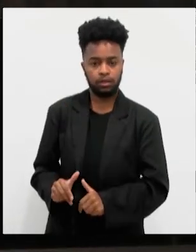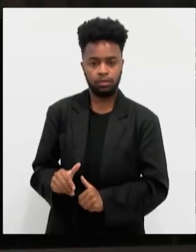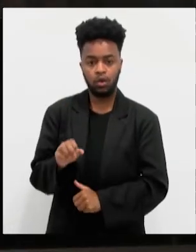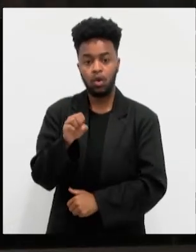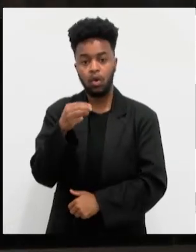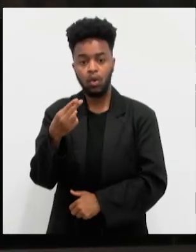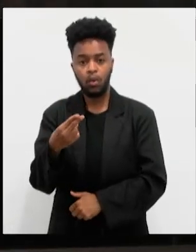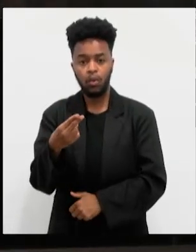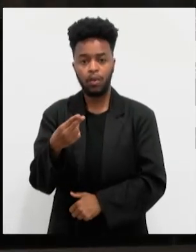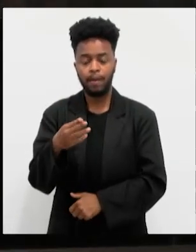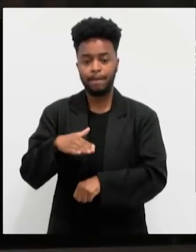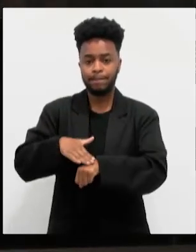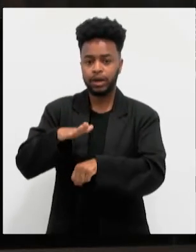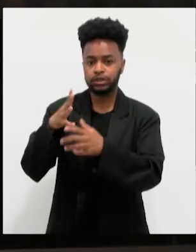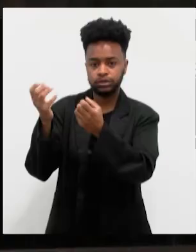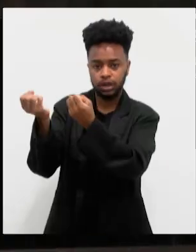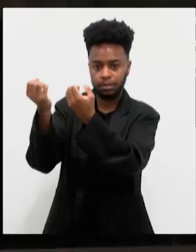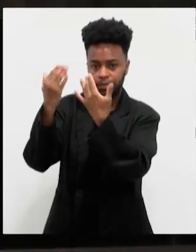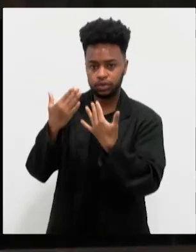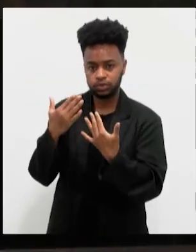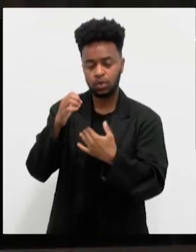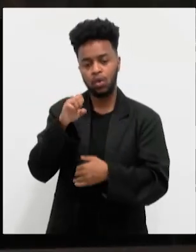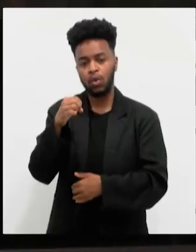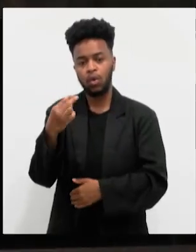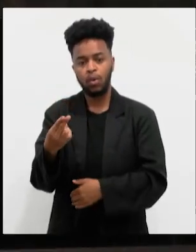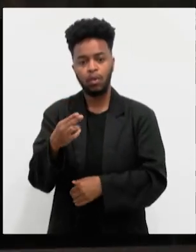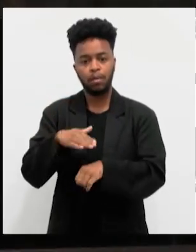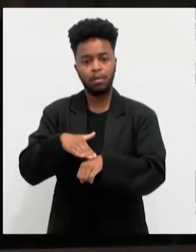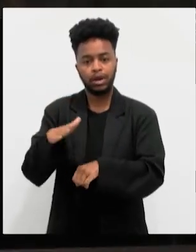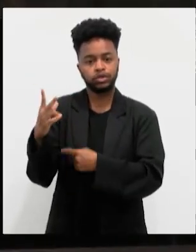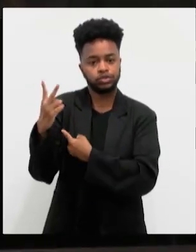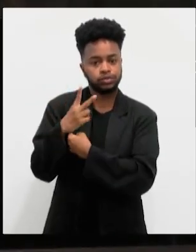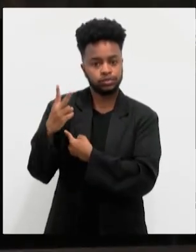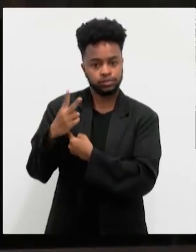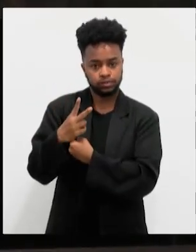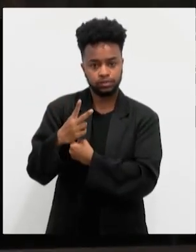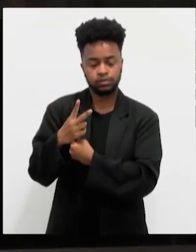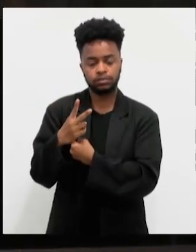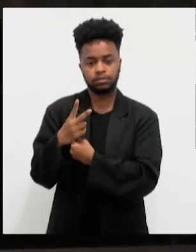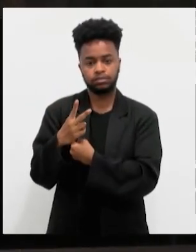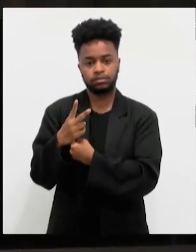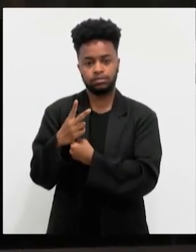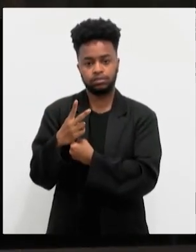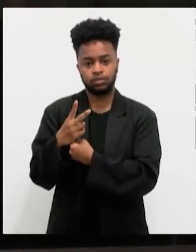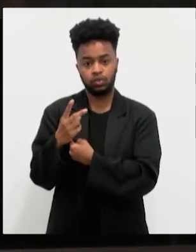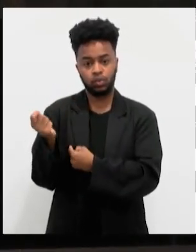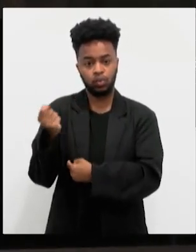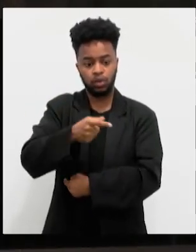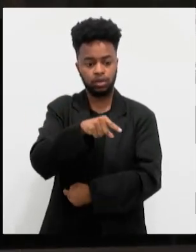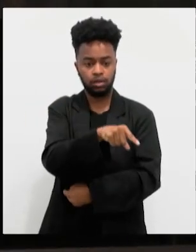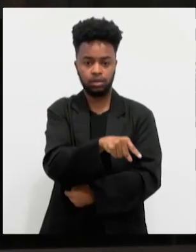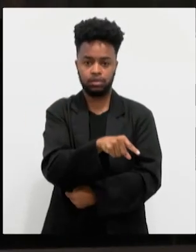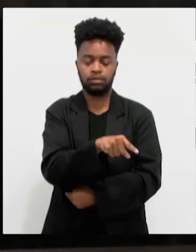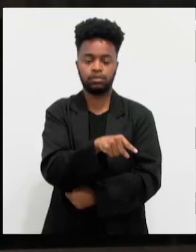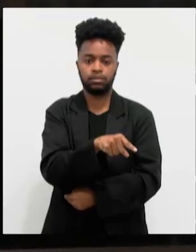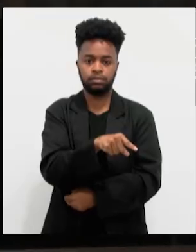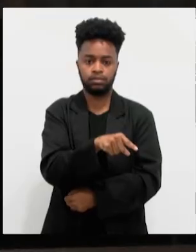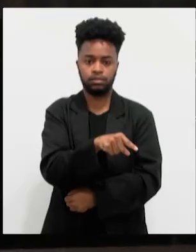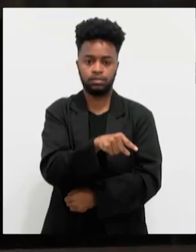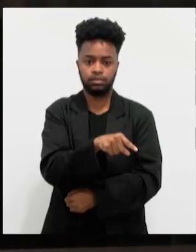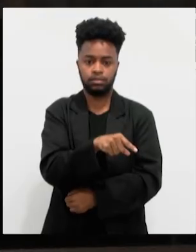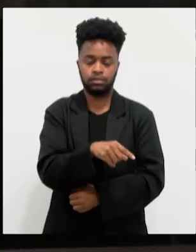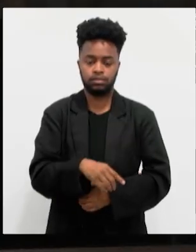você é mais abençoado, que você é mais protegido do que o outro.